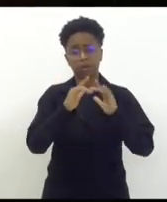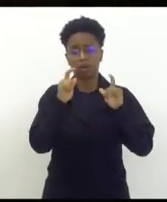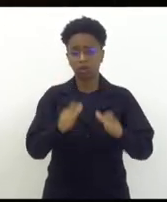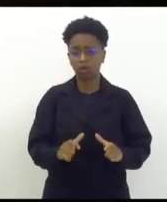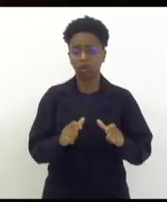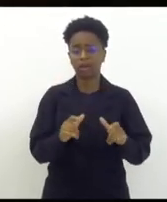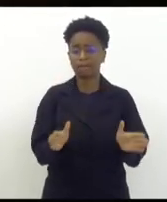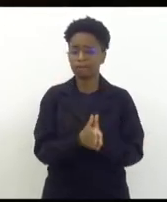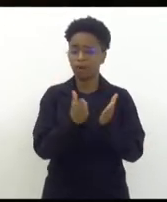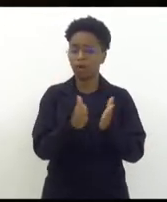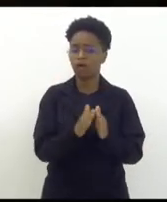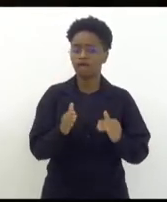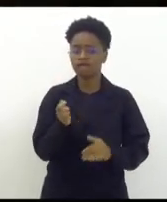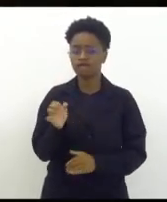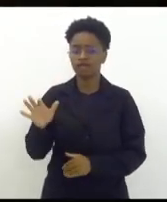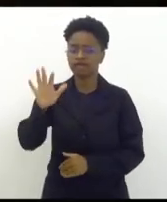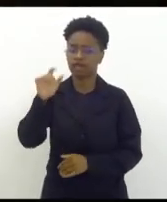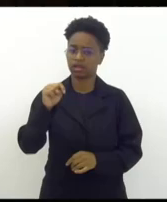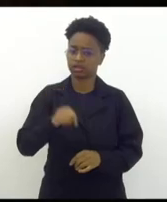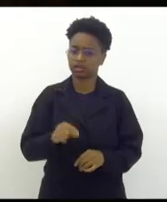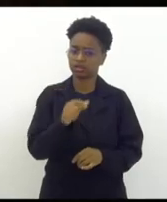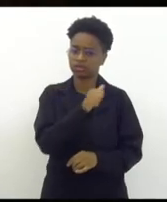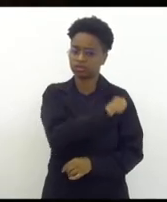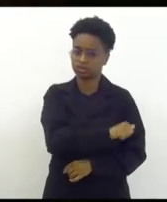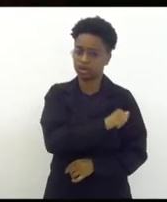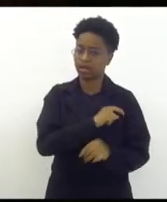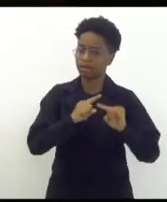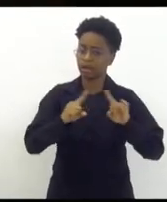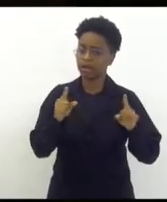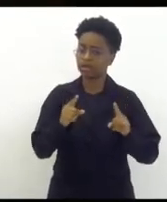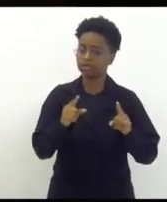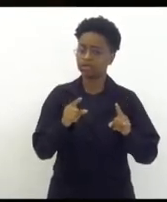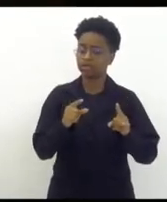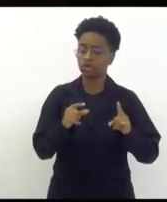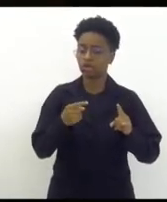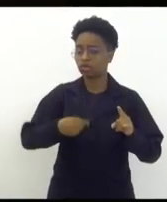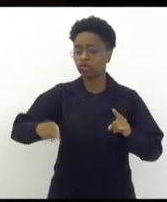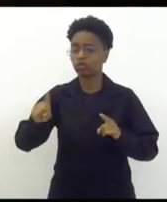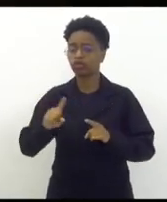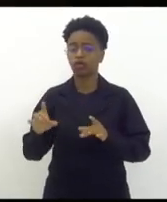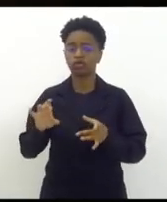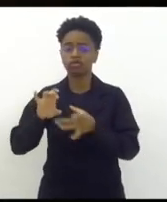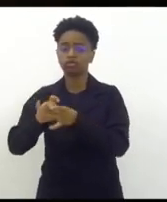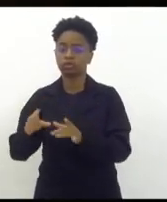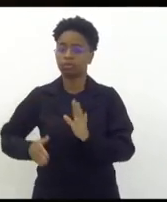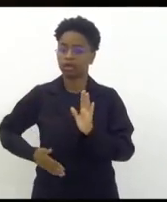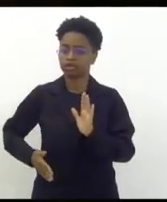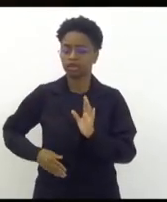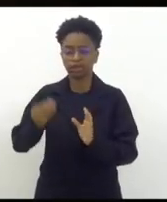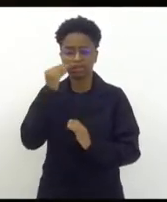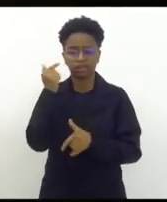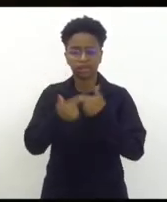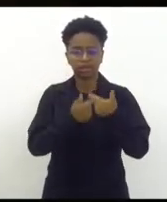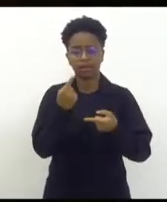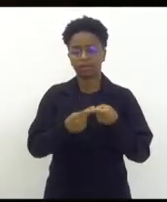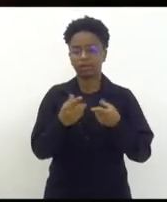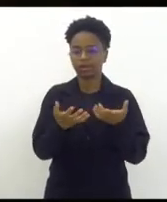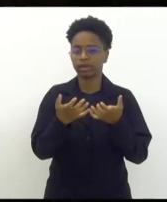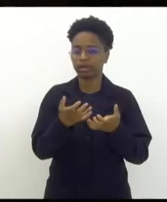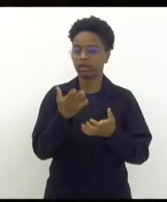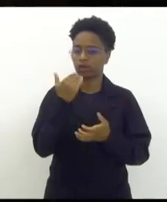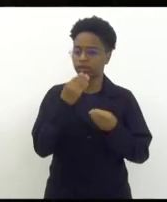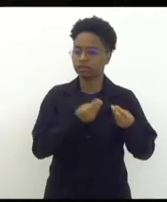carente de uma favela no Rio de Janeiro não se rendeu ao tráfico de drogas tava tentando trabalhar para levar o pão para sua casa